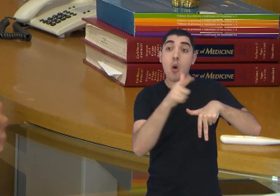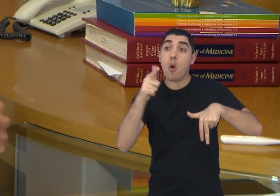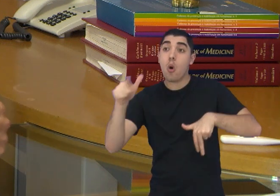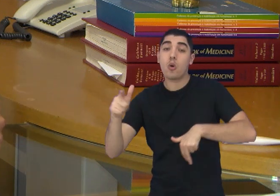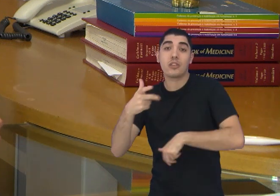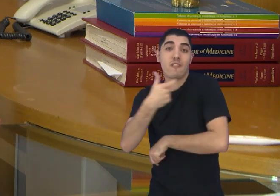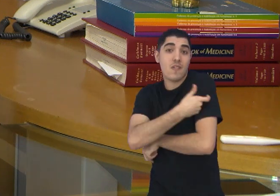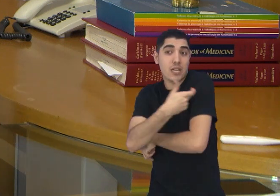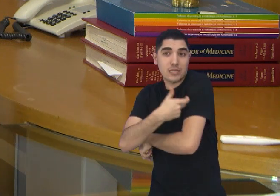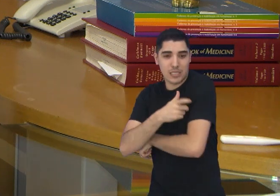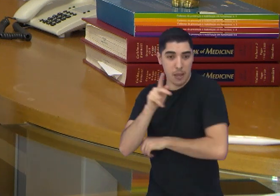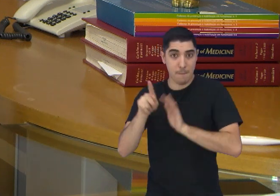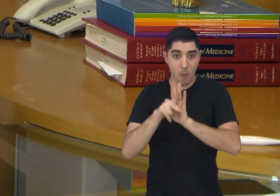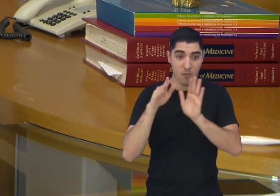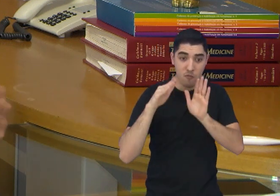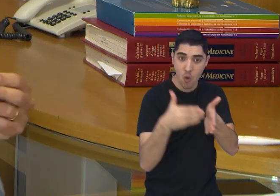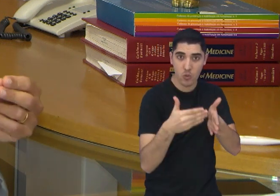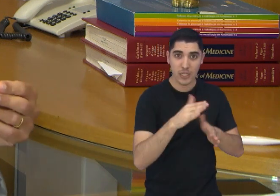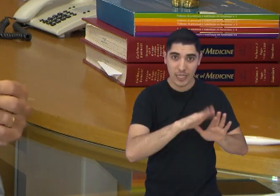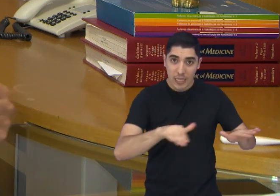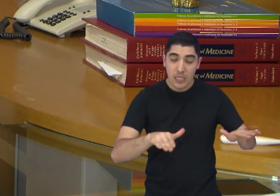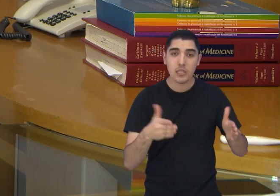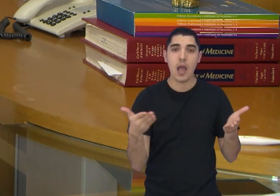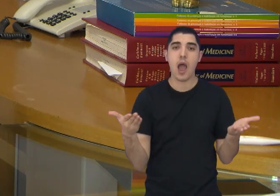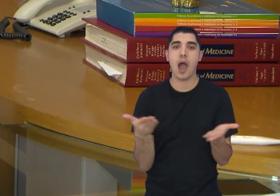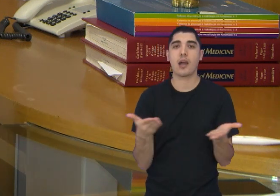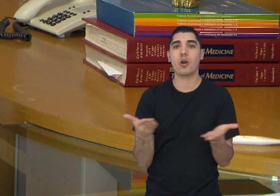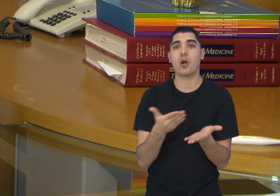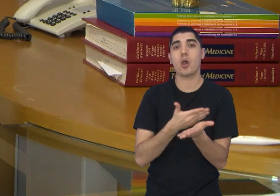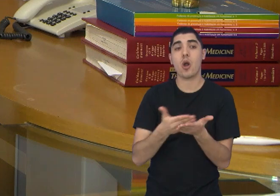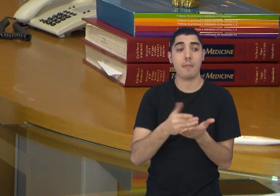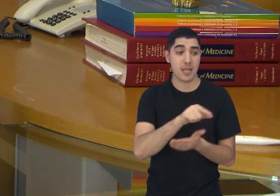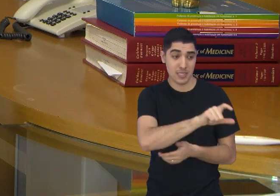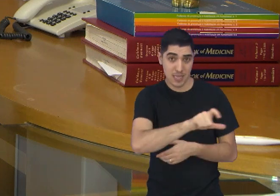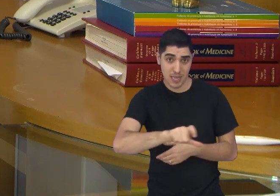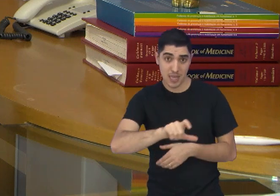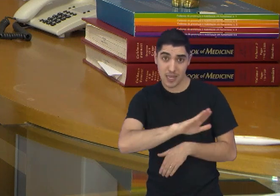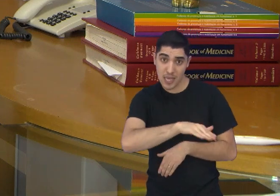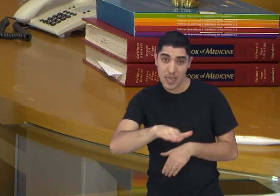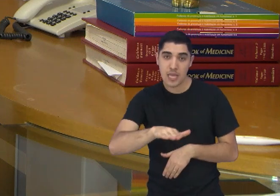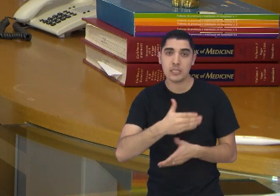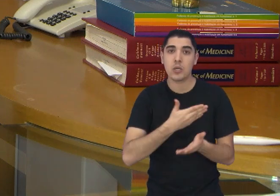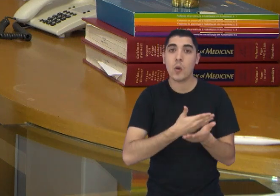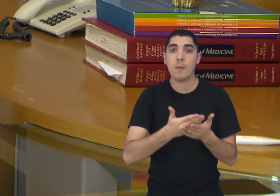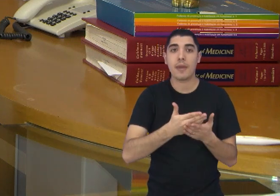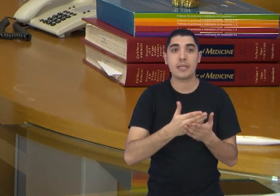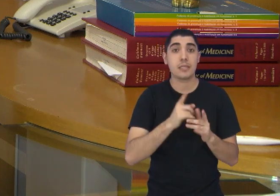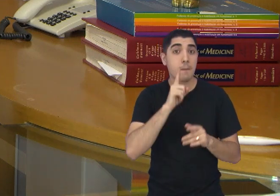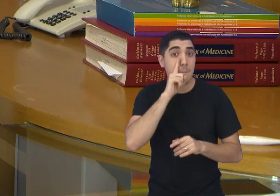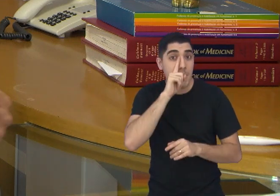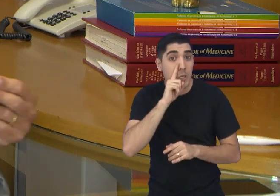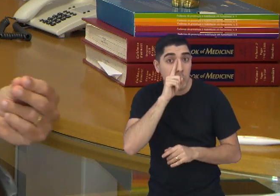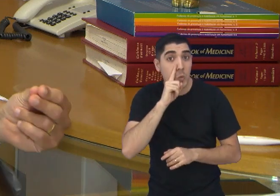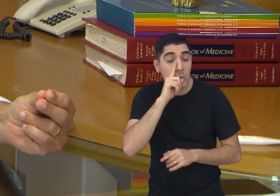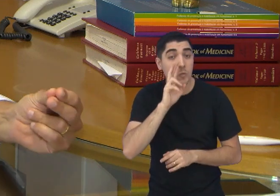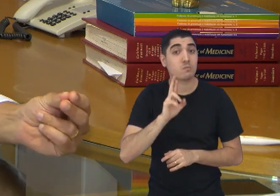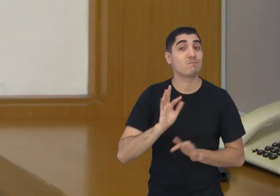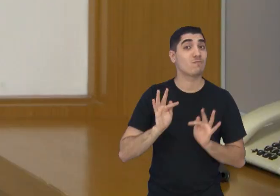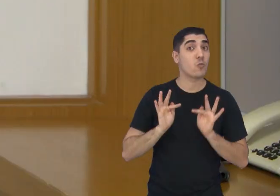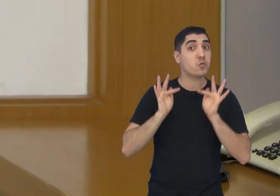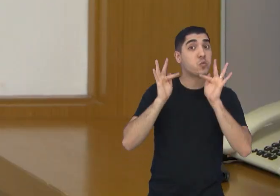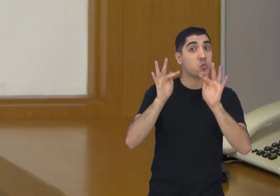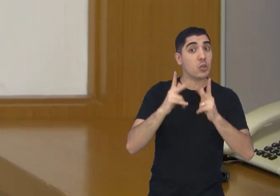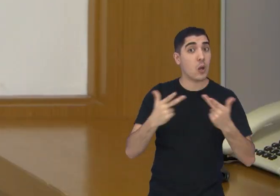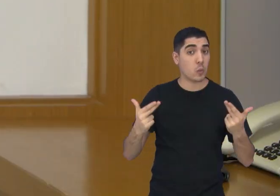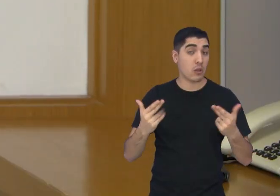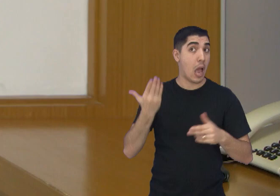dadas em crianças, colocam as nossas crianças num estado de vulnerabilidade que há muito tempo não havia.